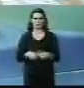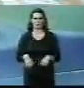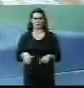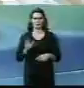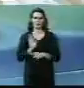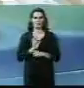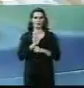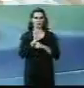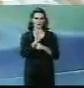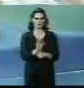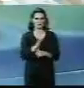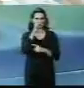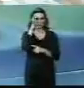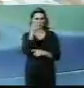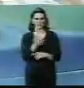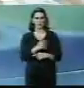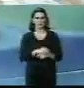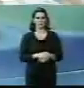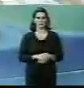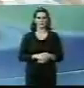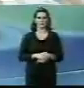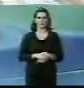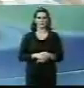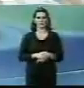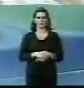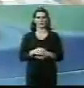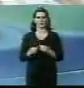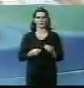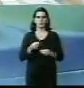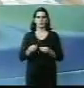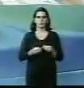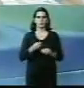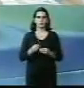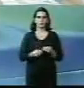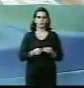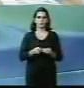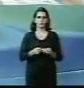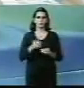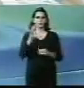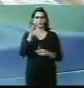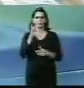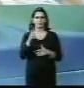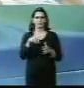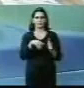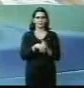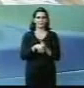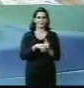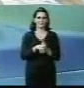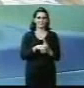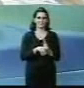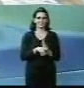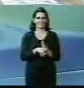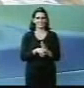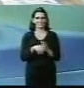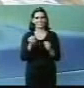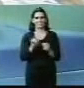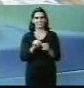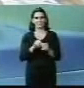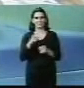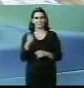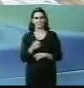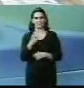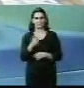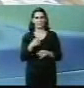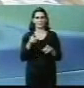a tomar essas decisões aí que a gente está... Aquelas análises que a gente falou lá no princípio, né, na hora de planejar. Exatamente. Nessa hora aqui que vai ser executada e vai ser